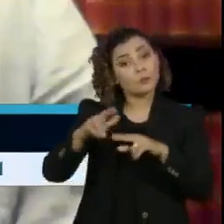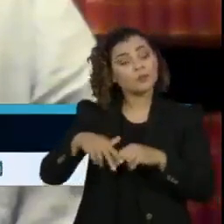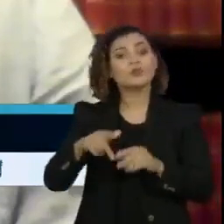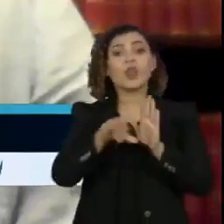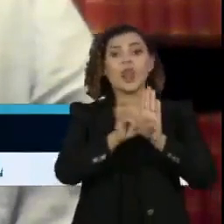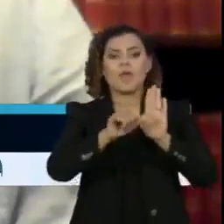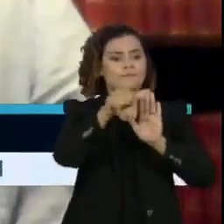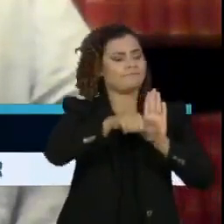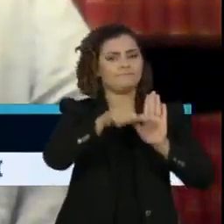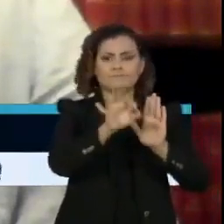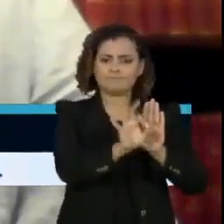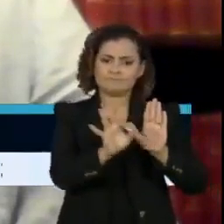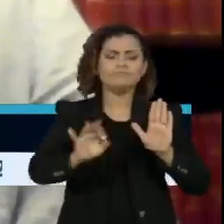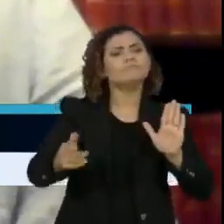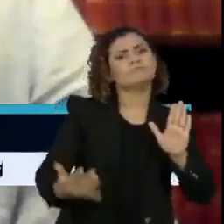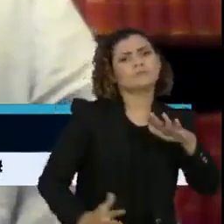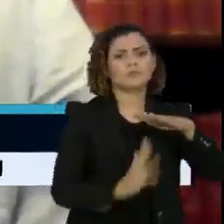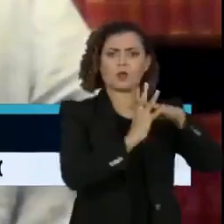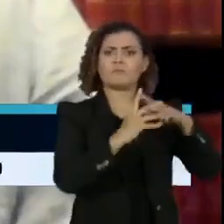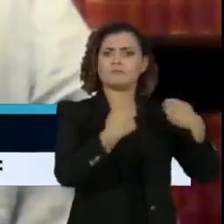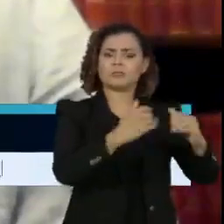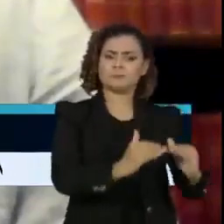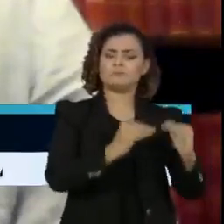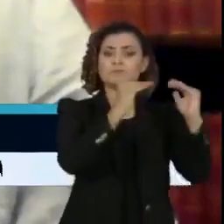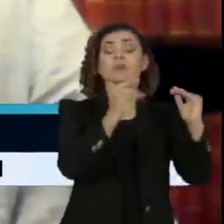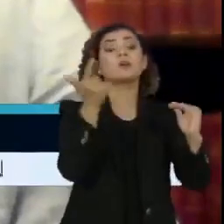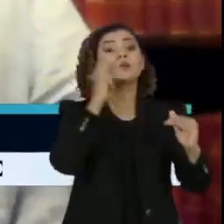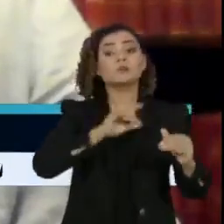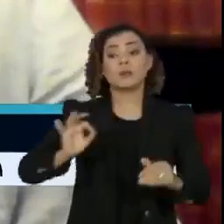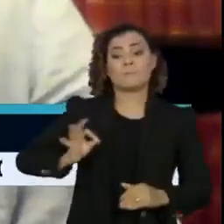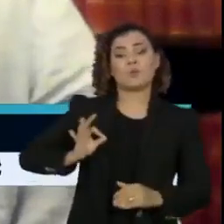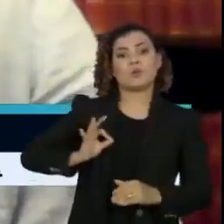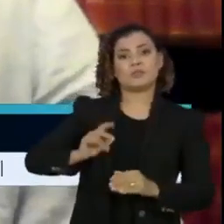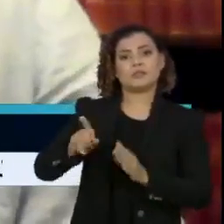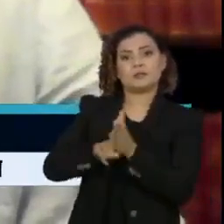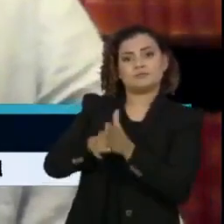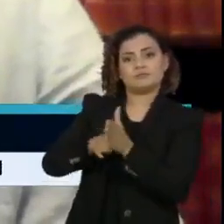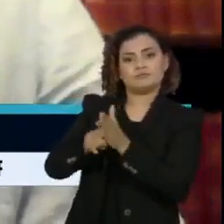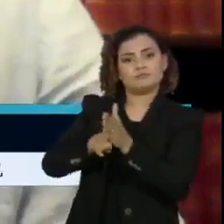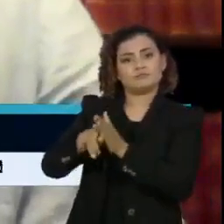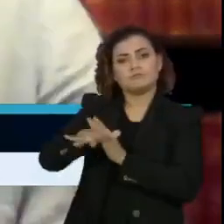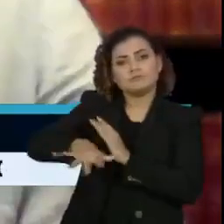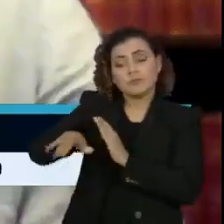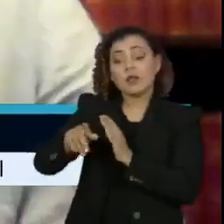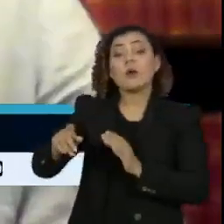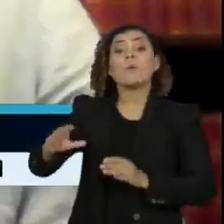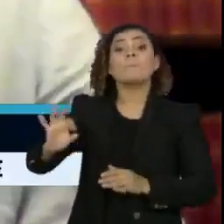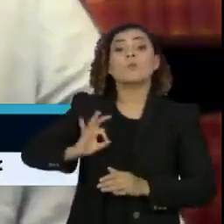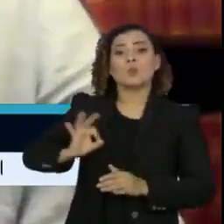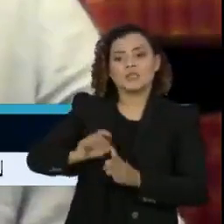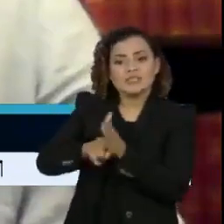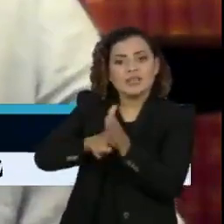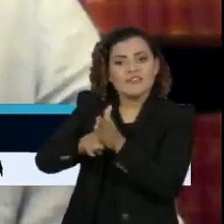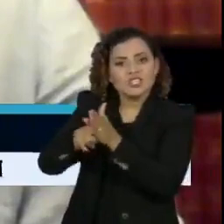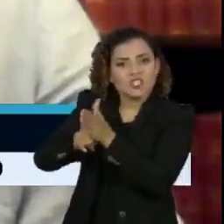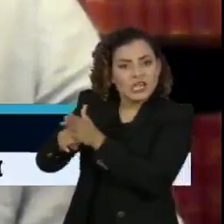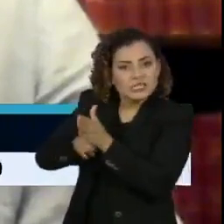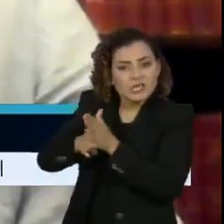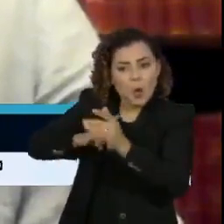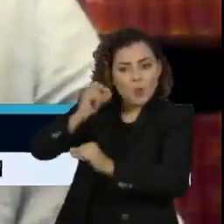a legislação, é preciso capacitar a polícia científica. Hoje, no Brasil, nós